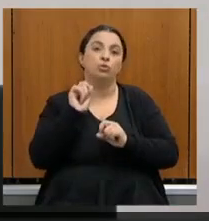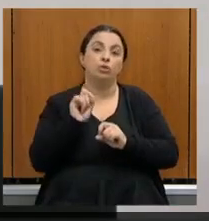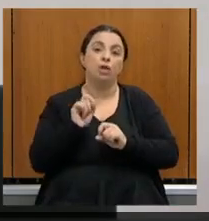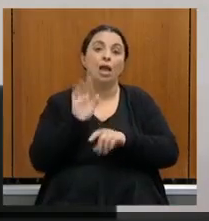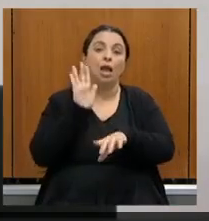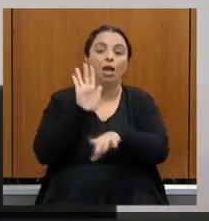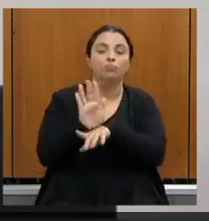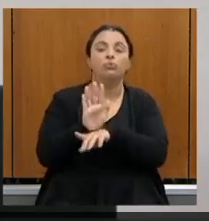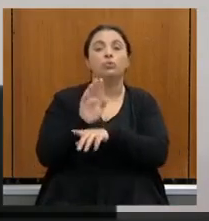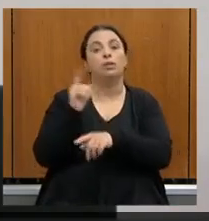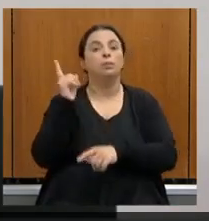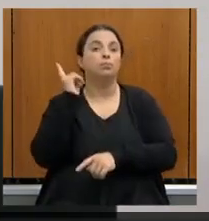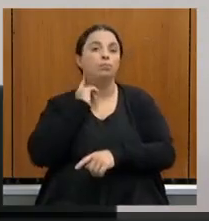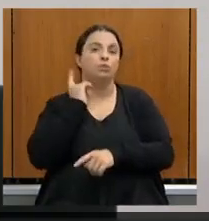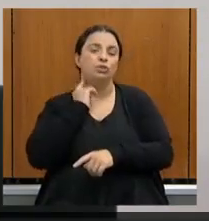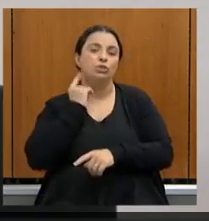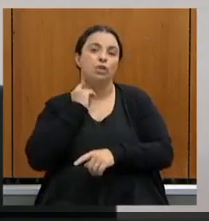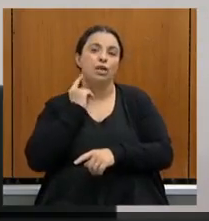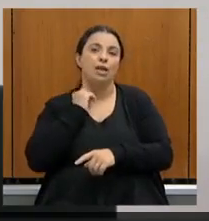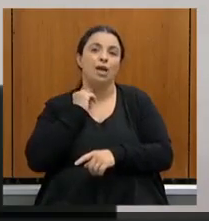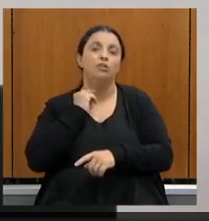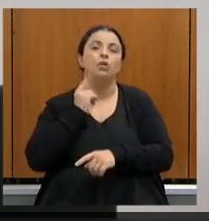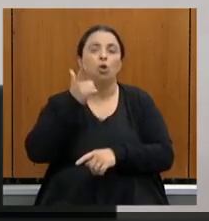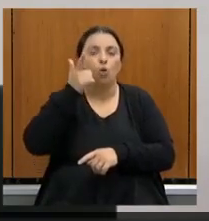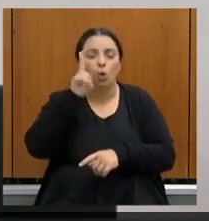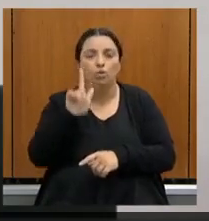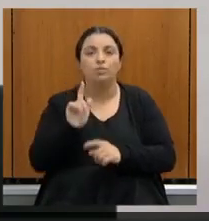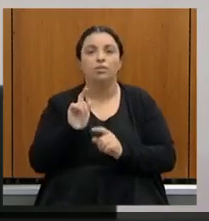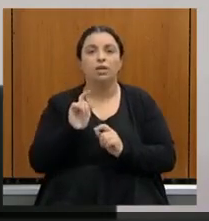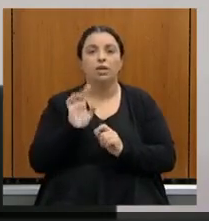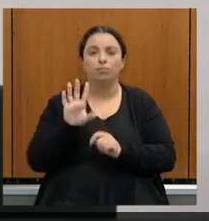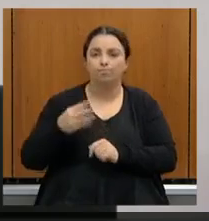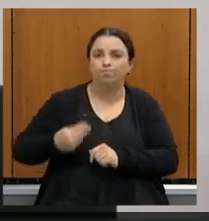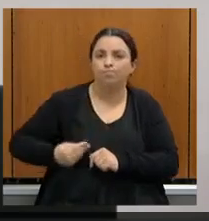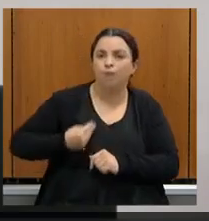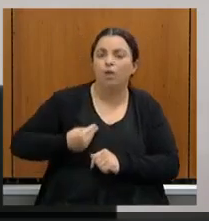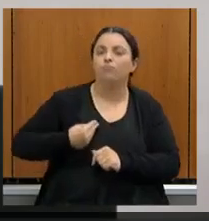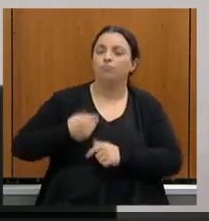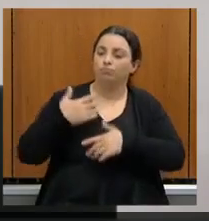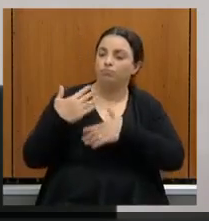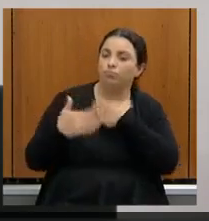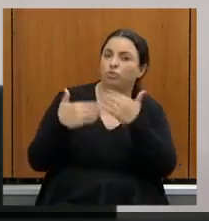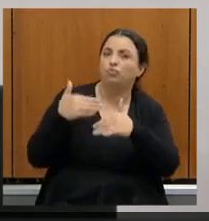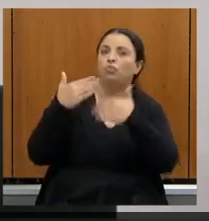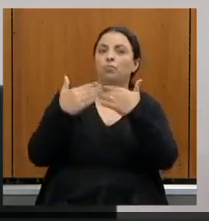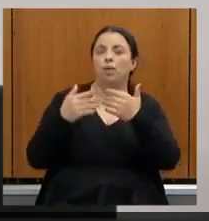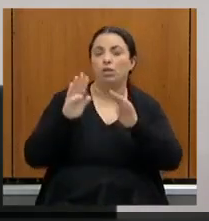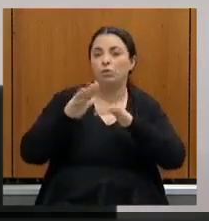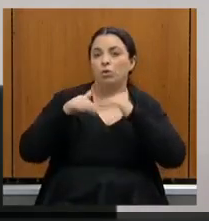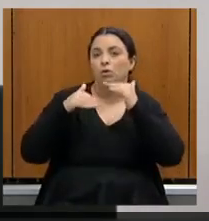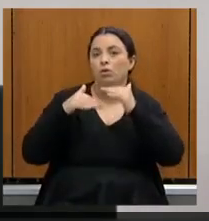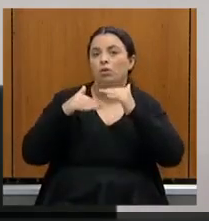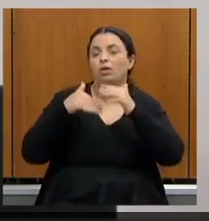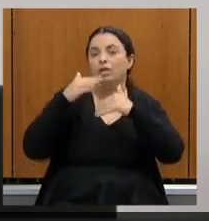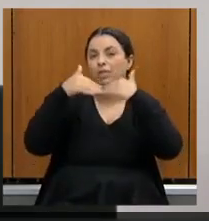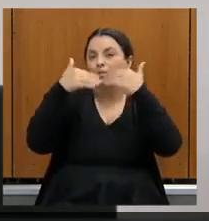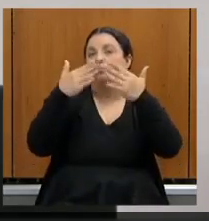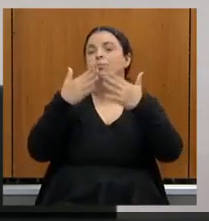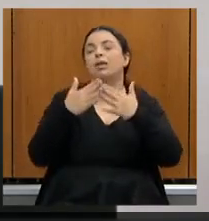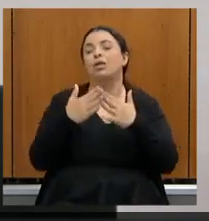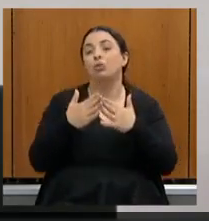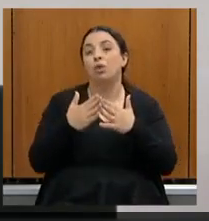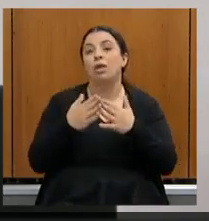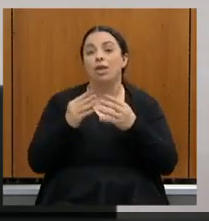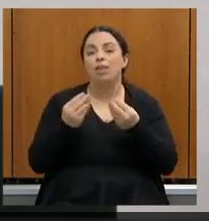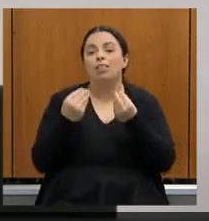Gerais possa retomar o seu desenvolvimento seu crescimento e sobretudo valorizando as